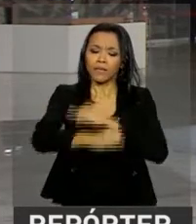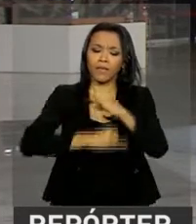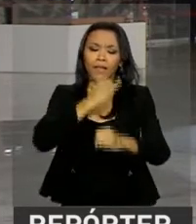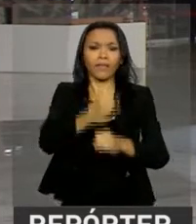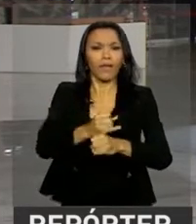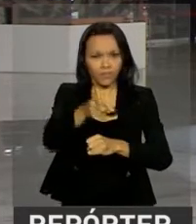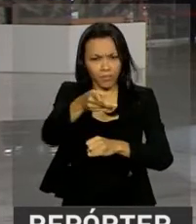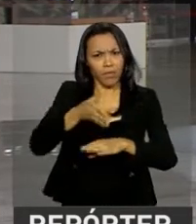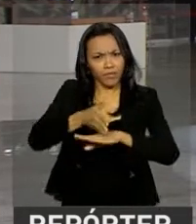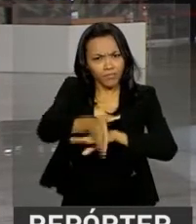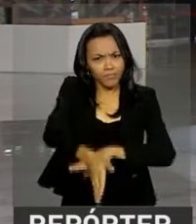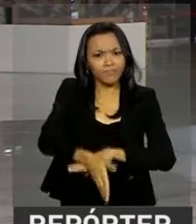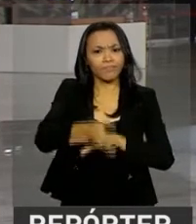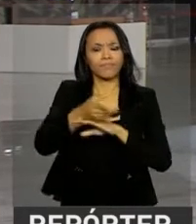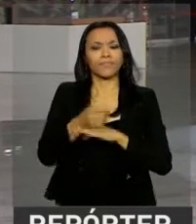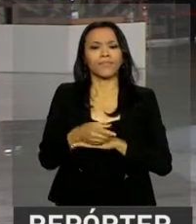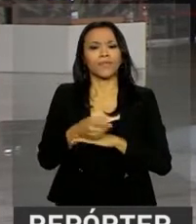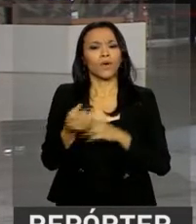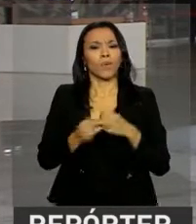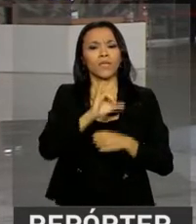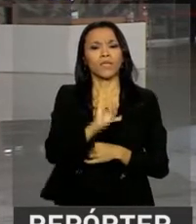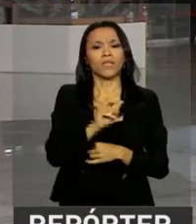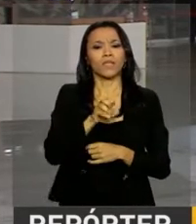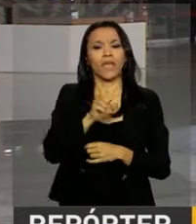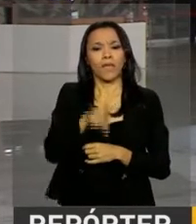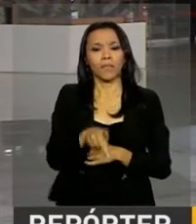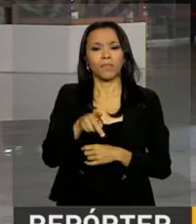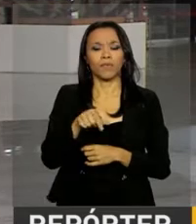internet inep eo inep